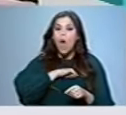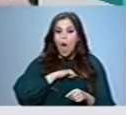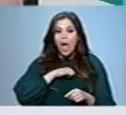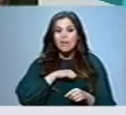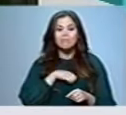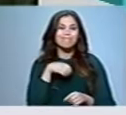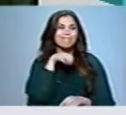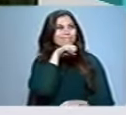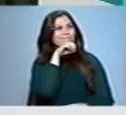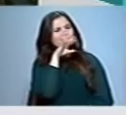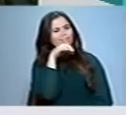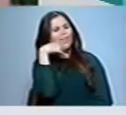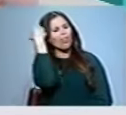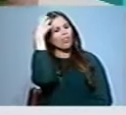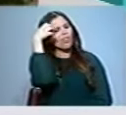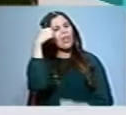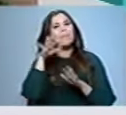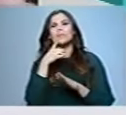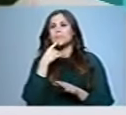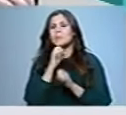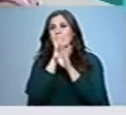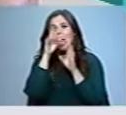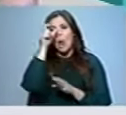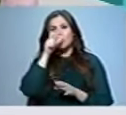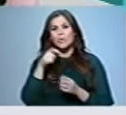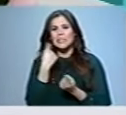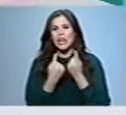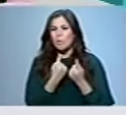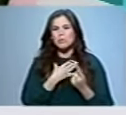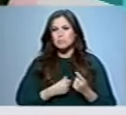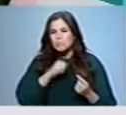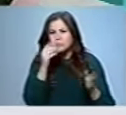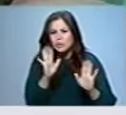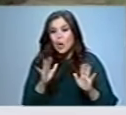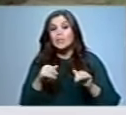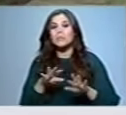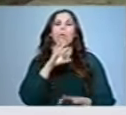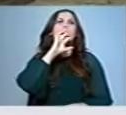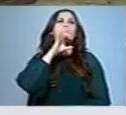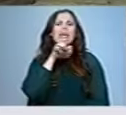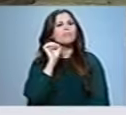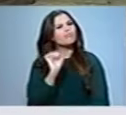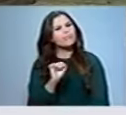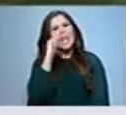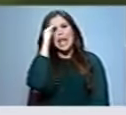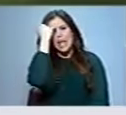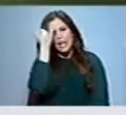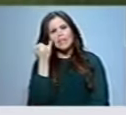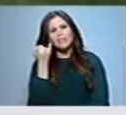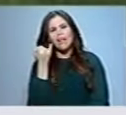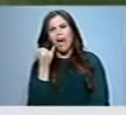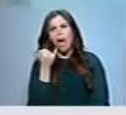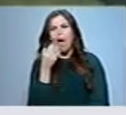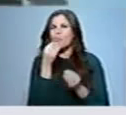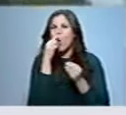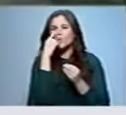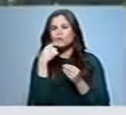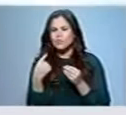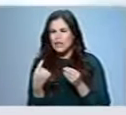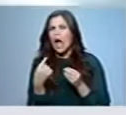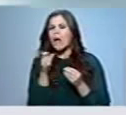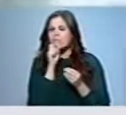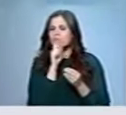isso, mas percebo quem se deixa vassalar um pouco por isso. Mas é um país que indiferente não nos deixa, isso é sim.